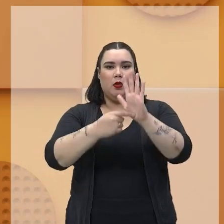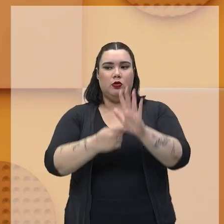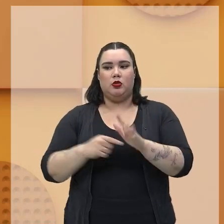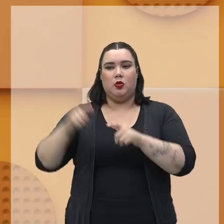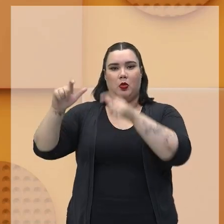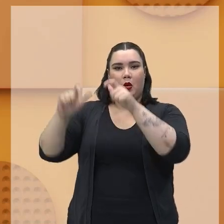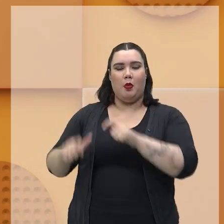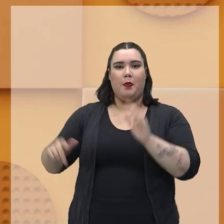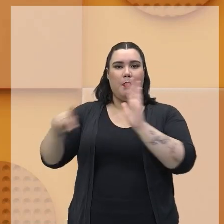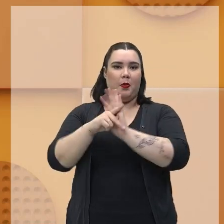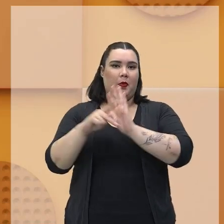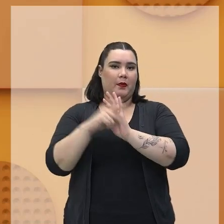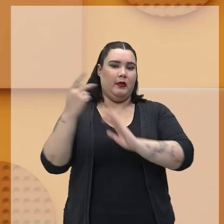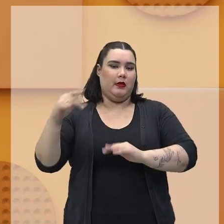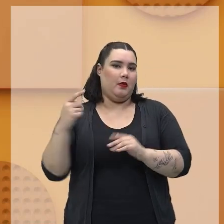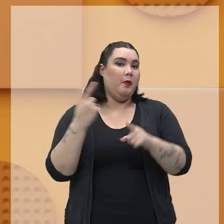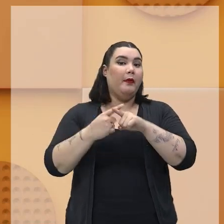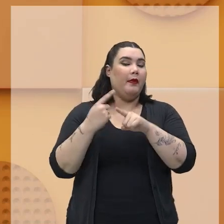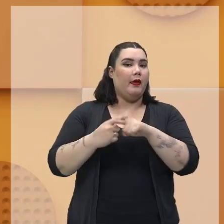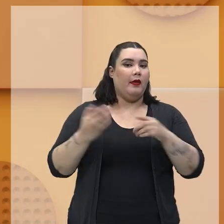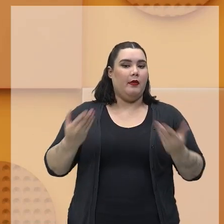daquela terra. Por quê, gente?